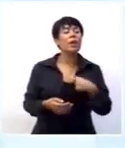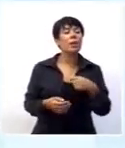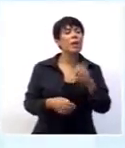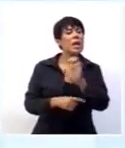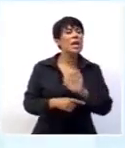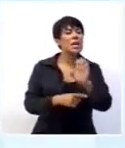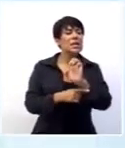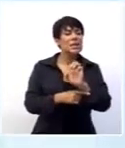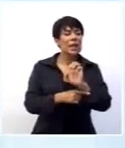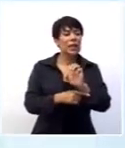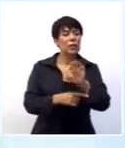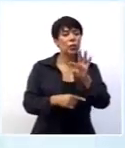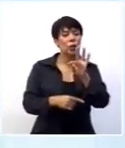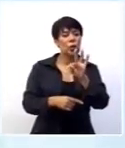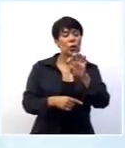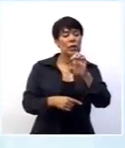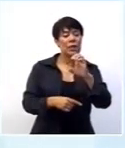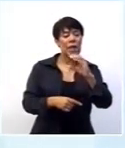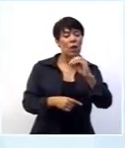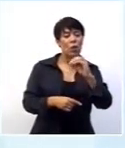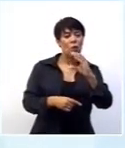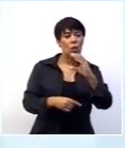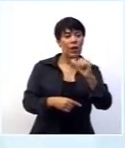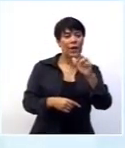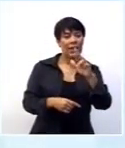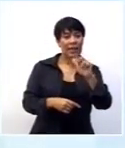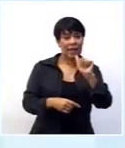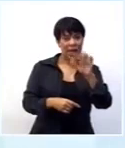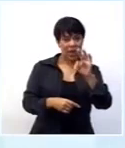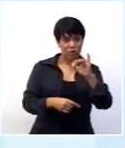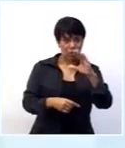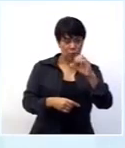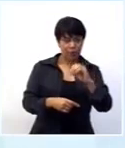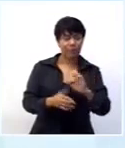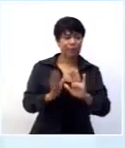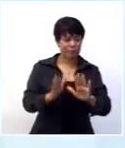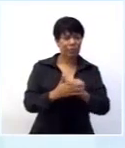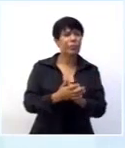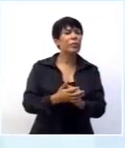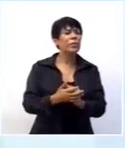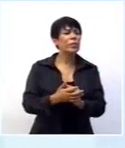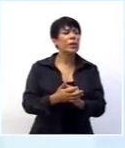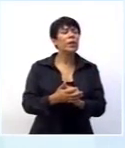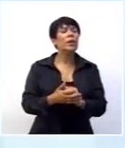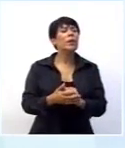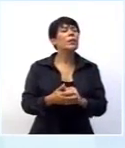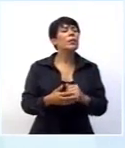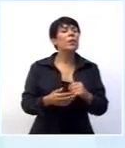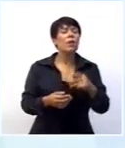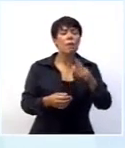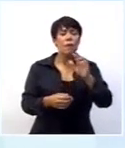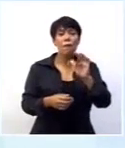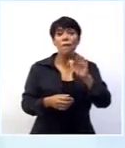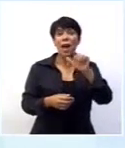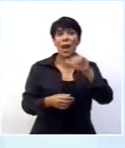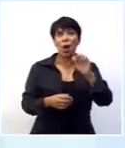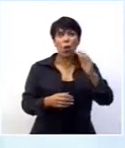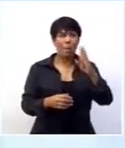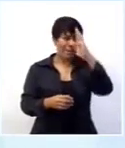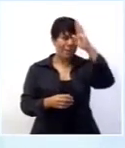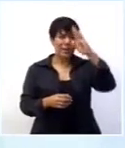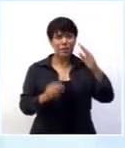falei para vocês que o Menés, ele é o faraó e ele está no topo da pirâmide. Mas por que que ele está nesse topo da pirâmide? Por que que ele